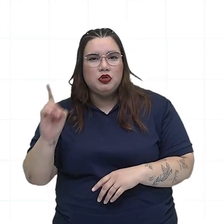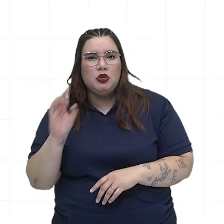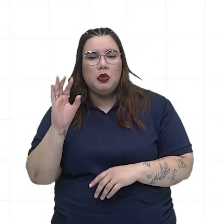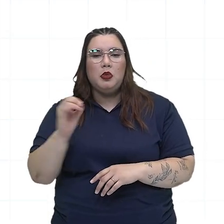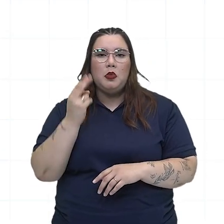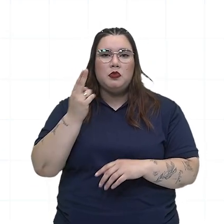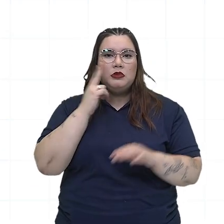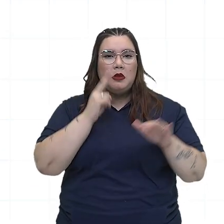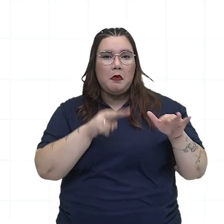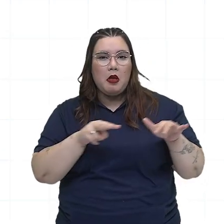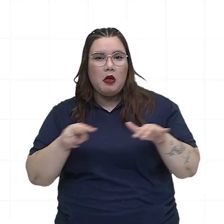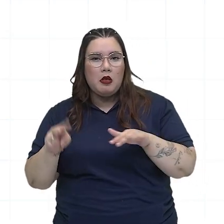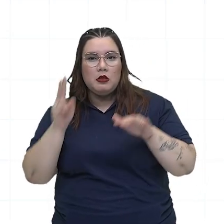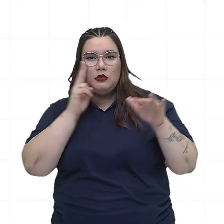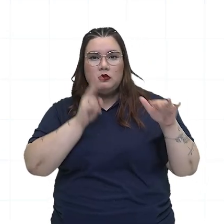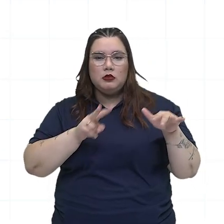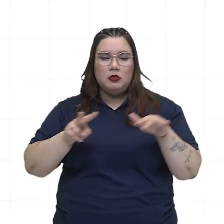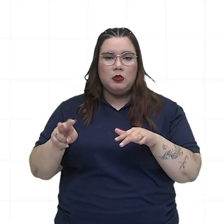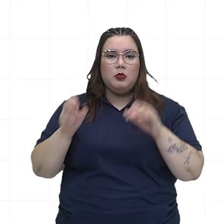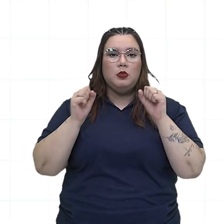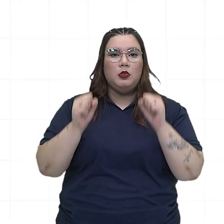vários dias ou semanas,